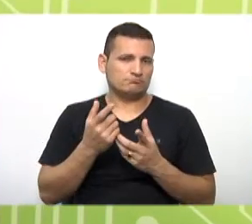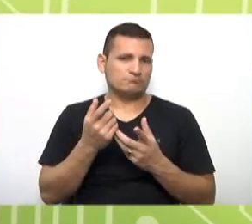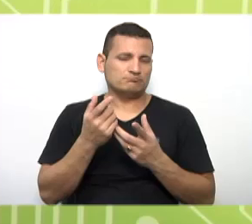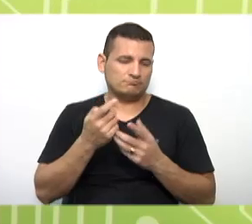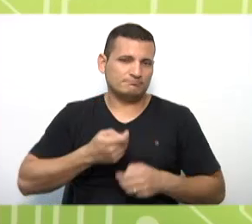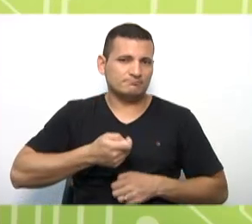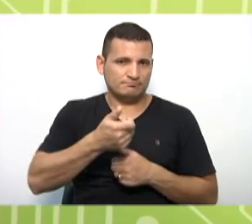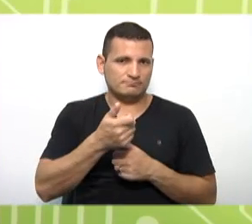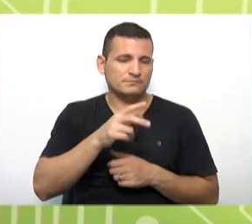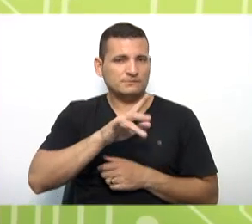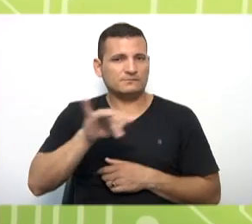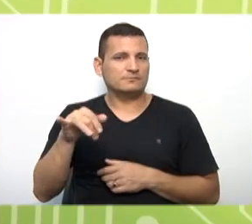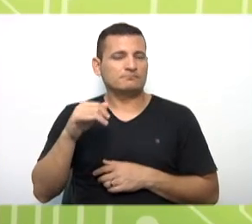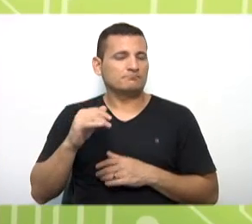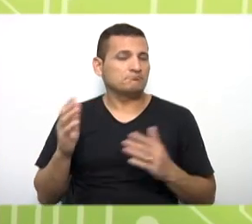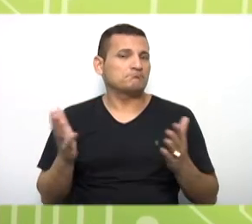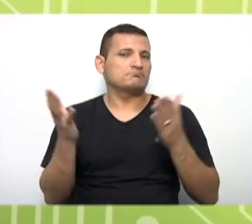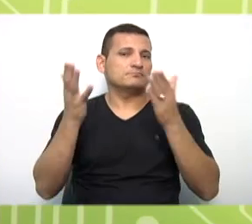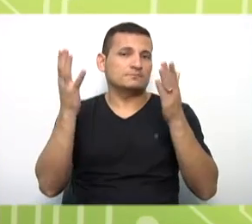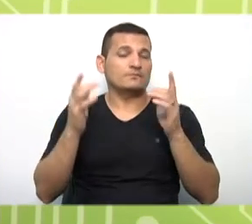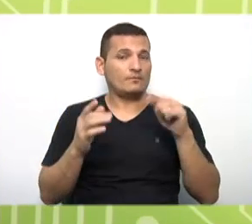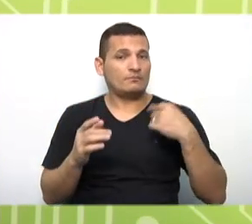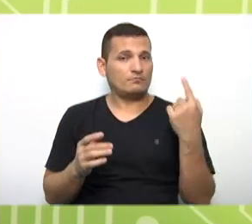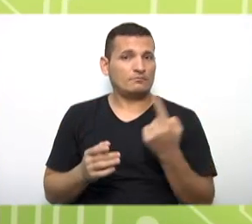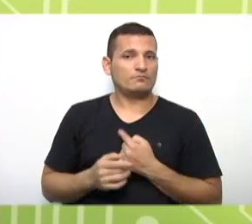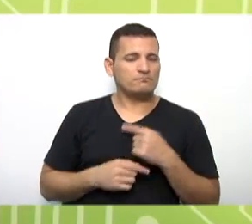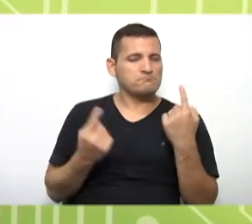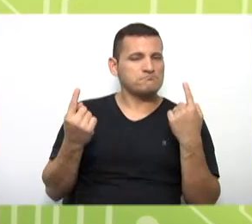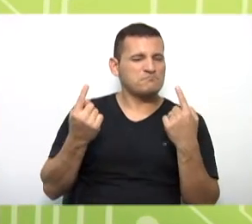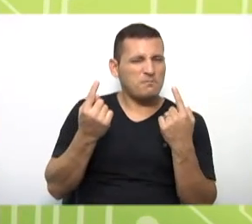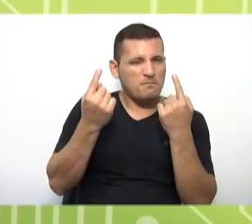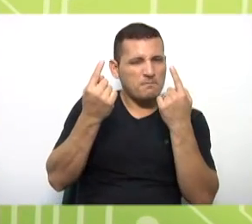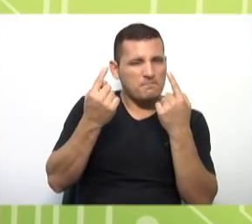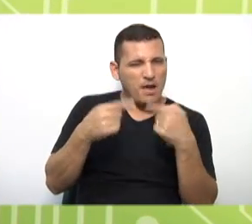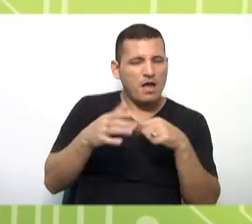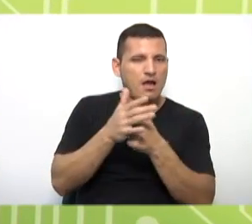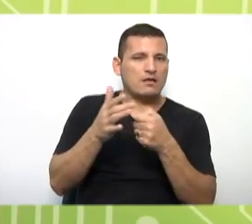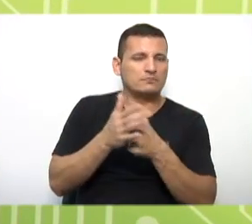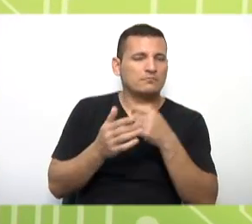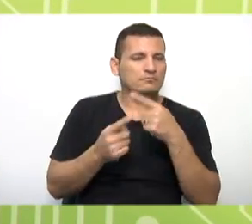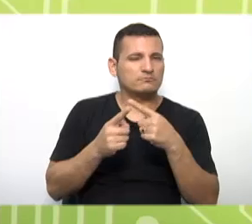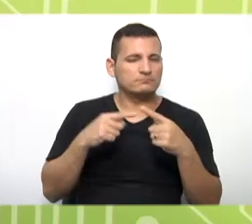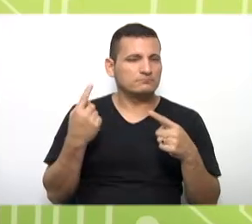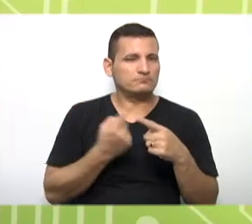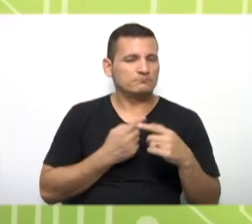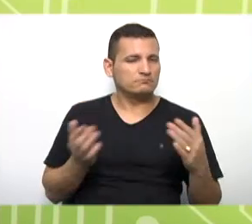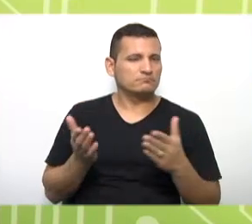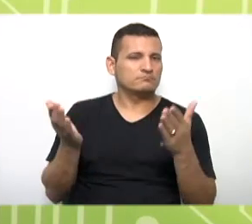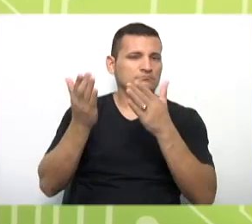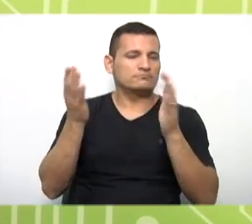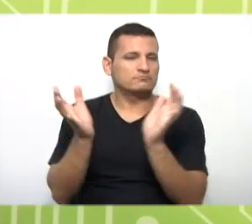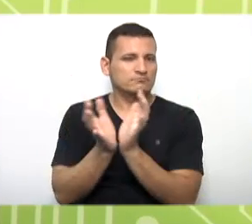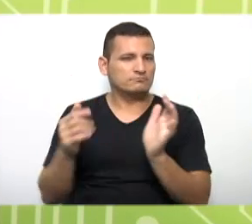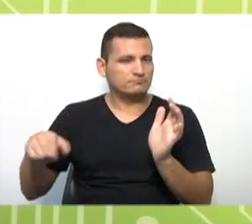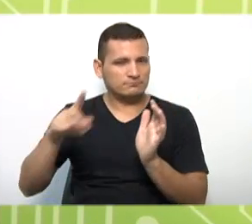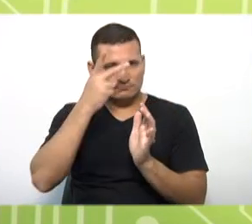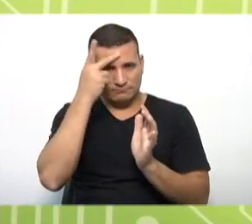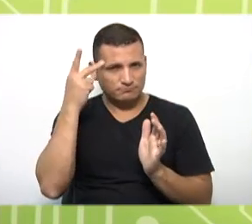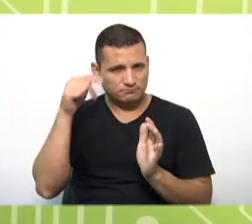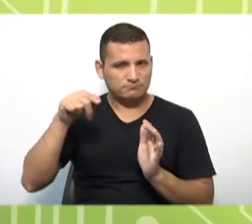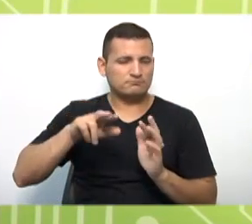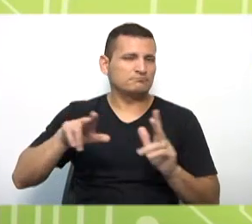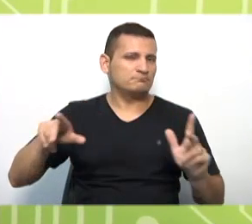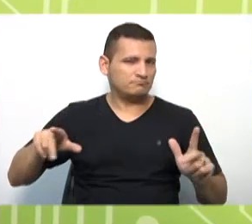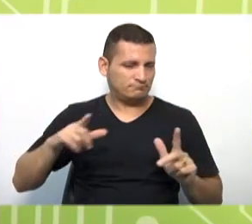um desafio para a gente, né? Enquanto líderes de equipes, a gente consiga motivar as pessoas que estão em diferentes níveis